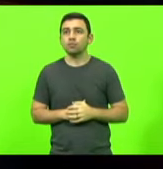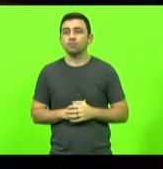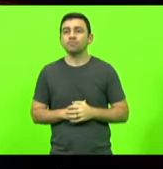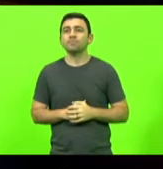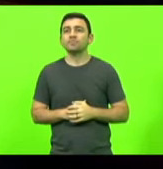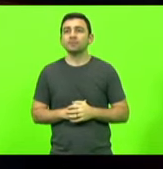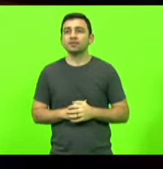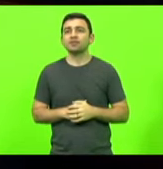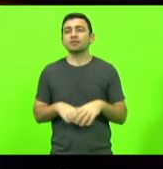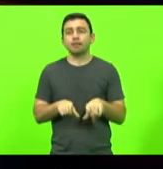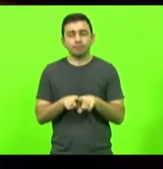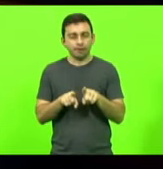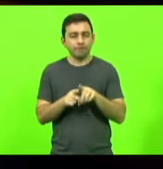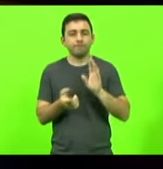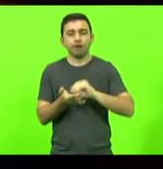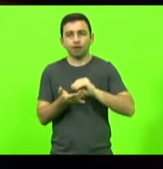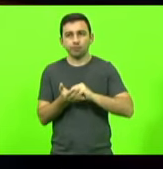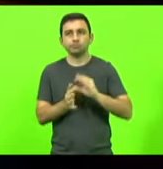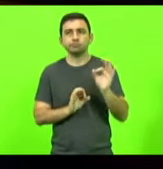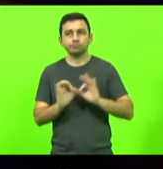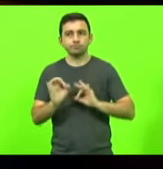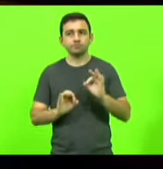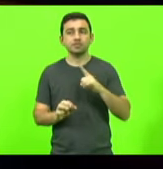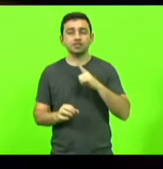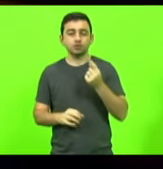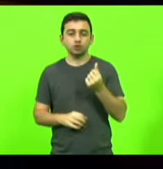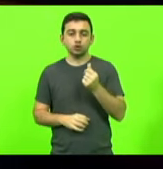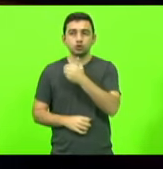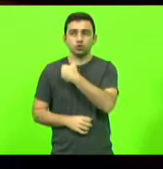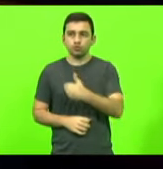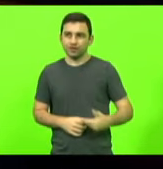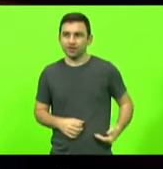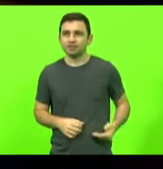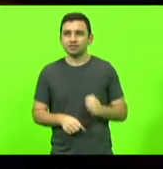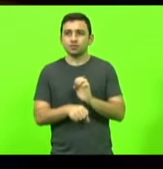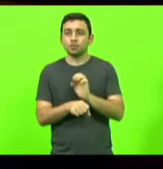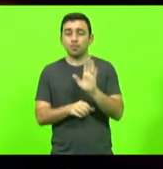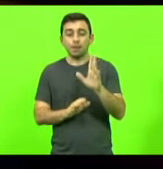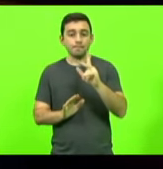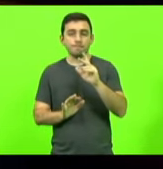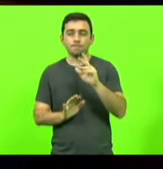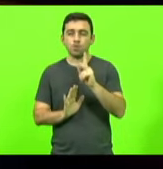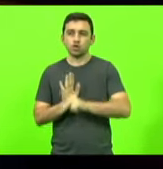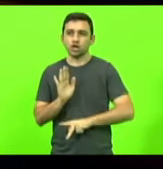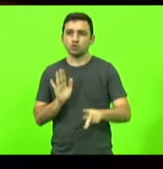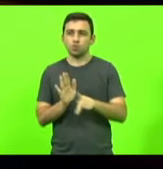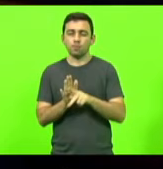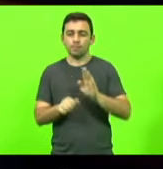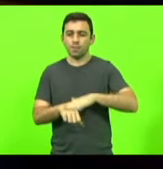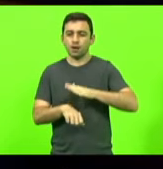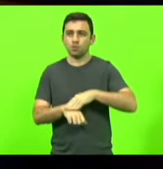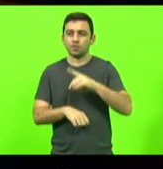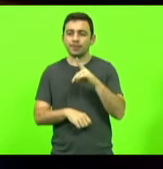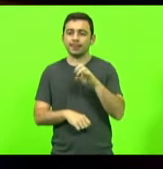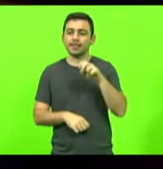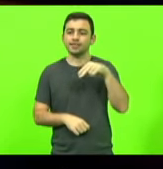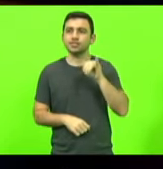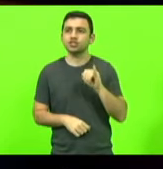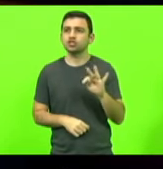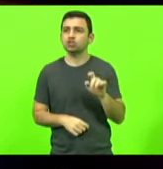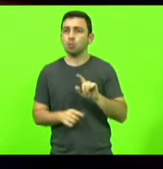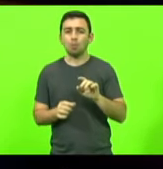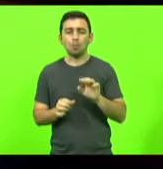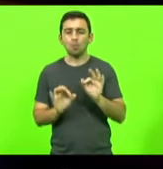um arranjo a se fazer, porque há recursos estaduais, mas não há projeto do DENIT para a extensão